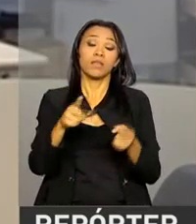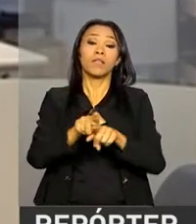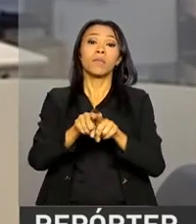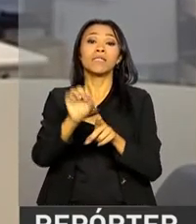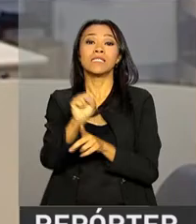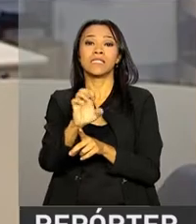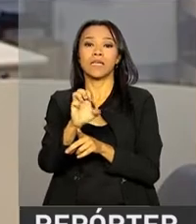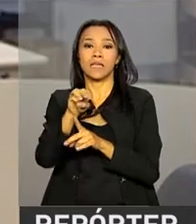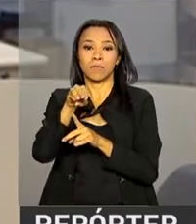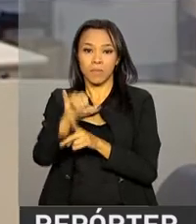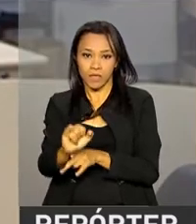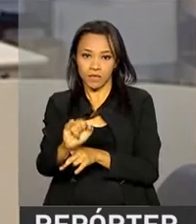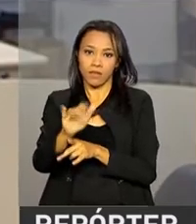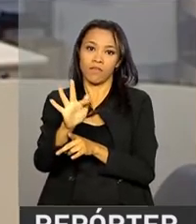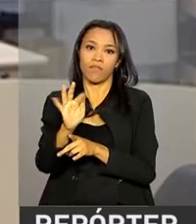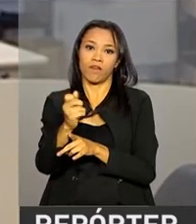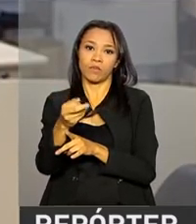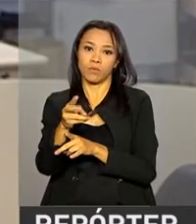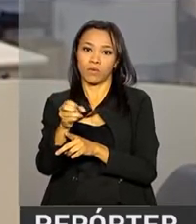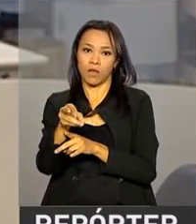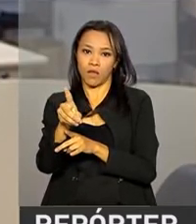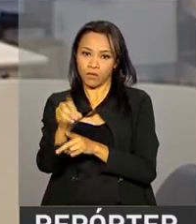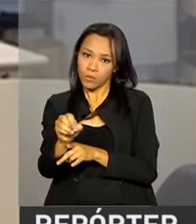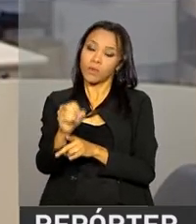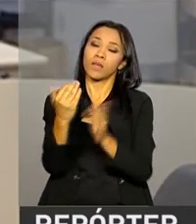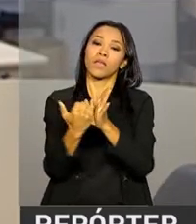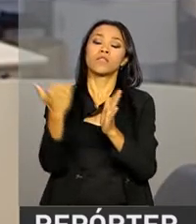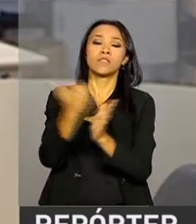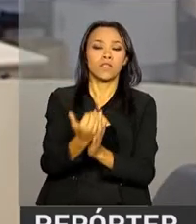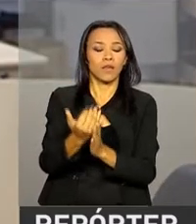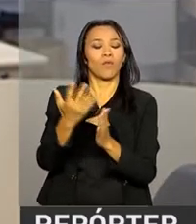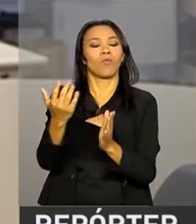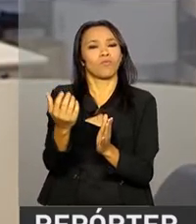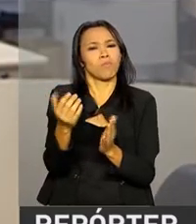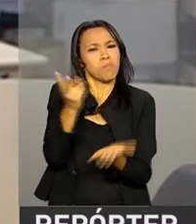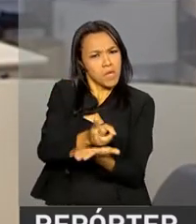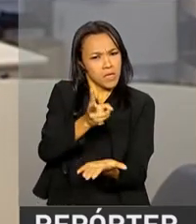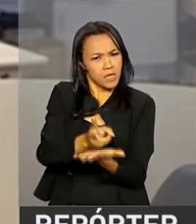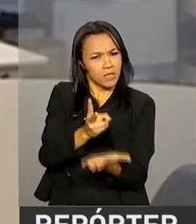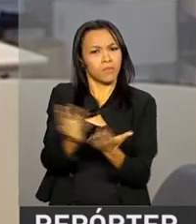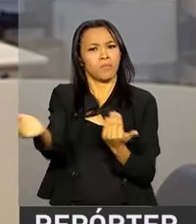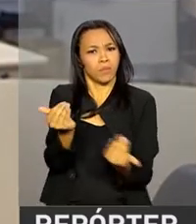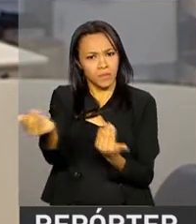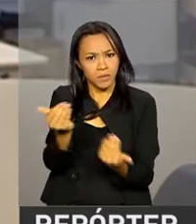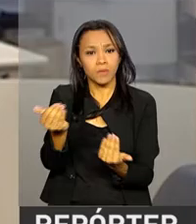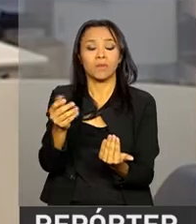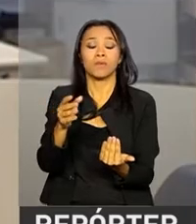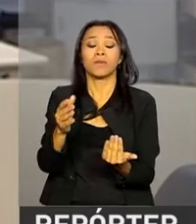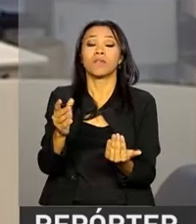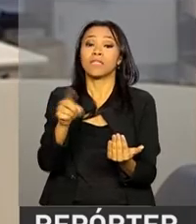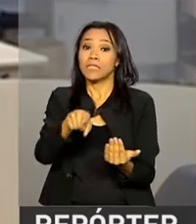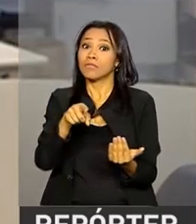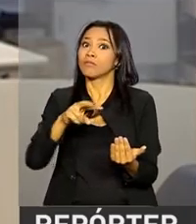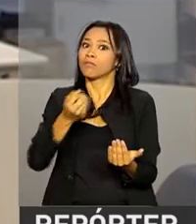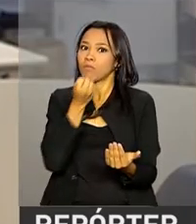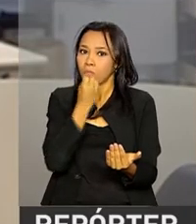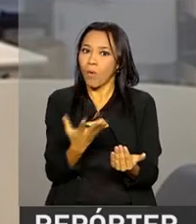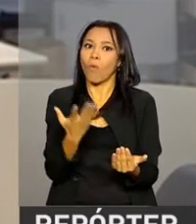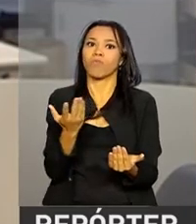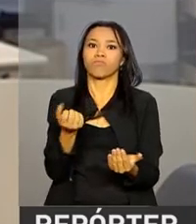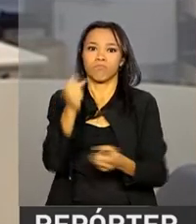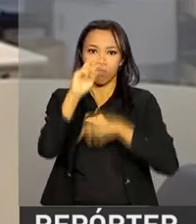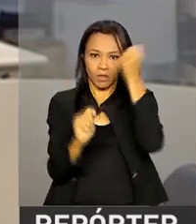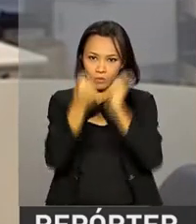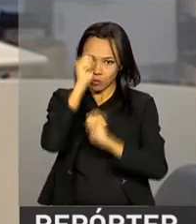cresceram 96 por cento no mesmo período o que mostra que o setor externo garantiu um lucro para a indústria apesar